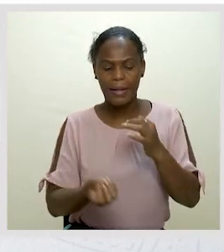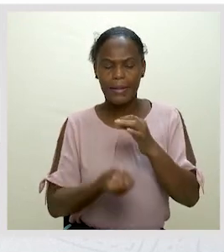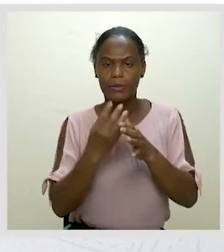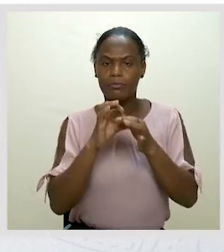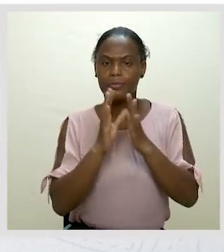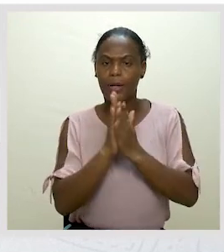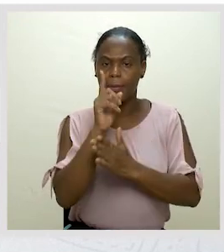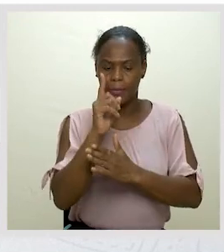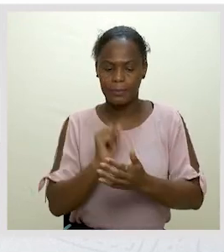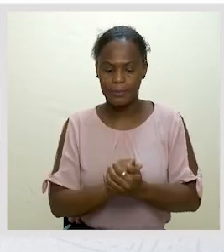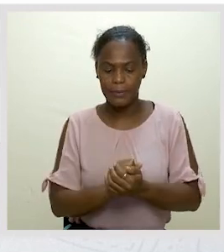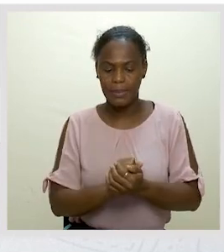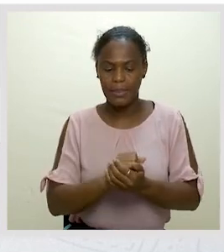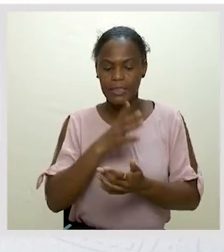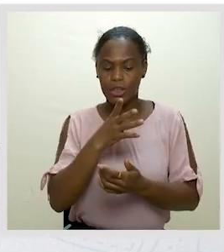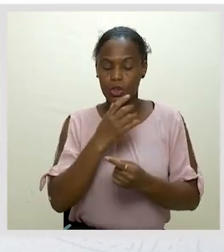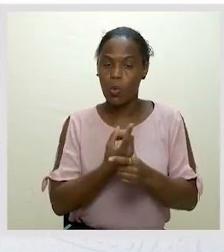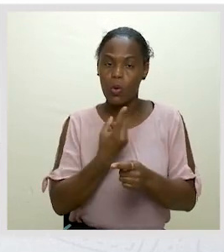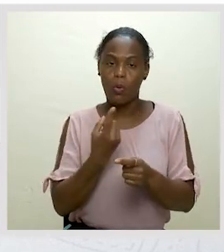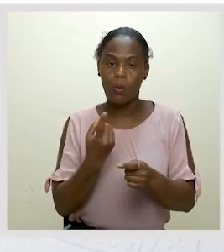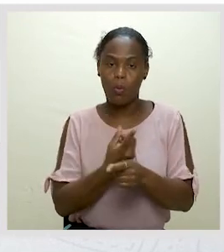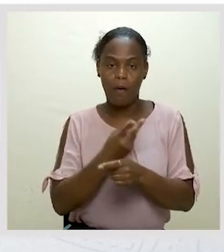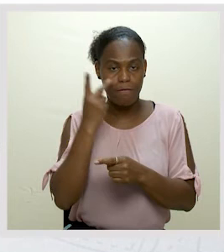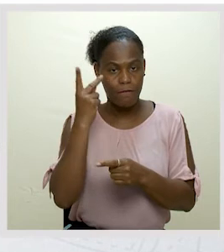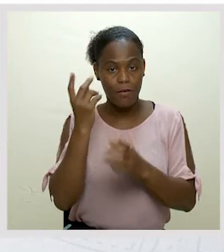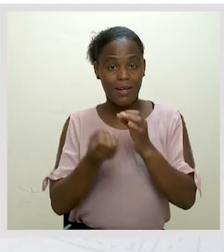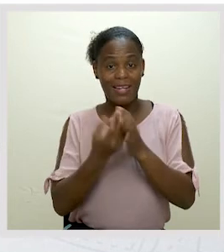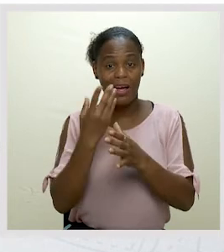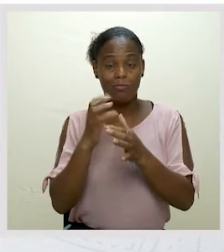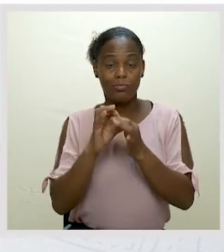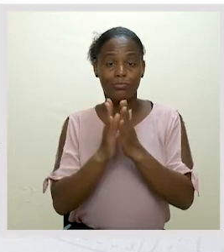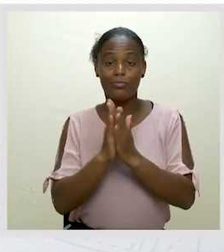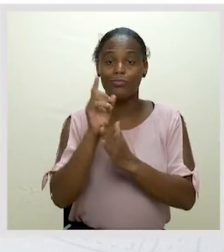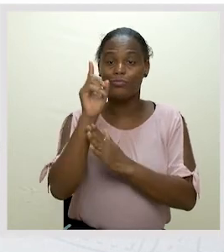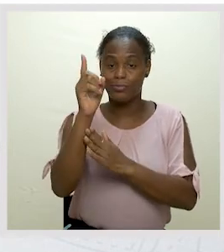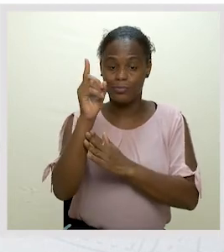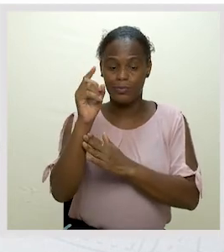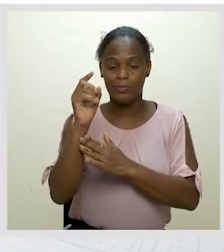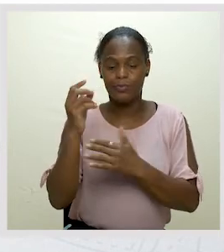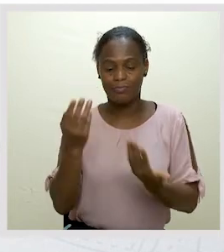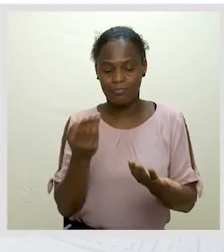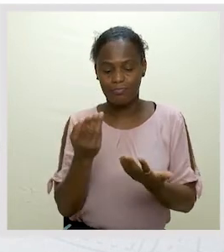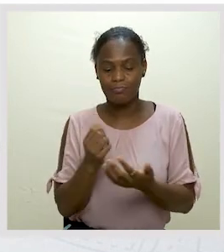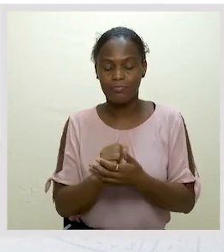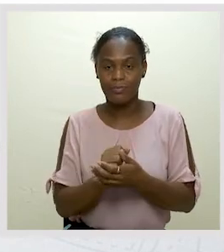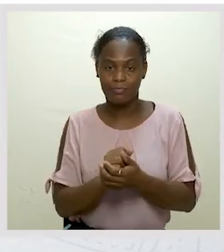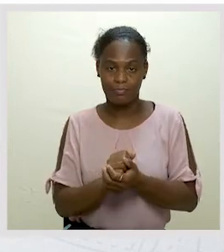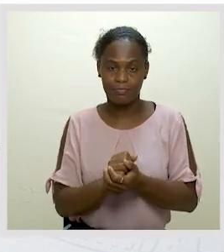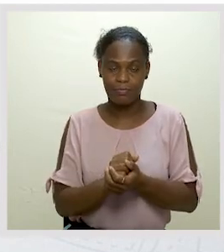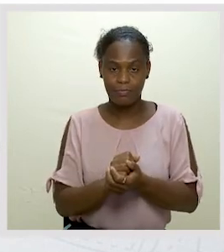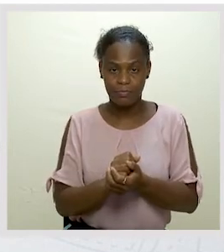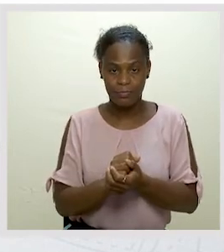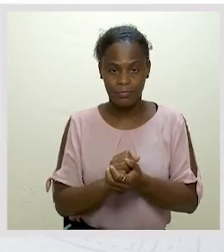Criação divina. Os seres vivos foram criados por um ser divino, ou então